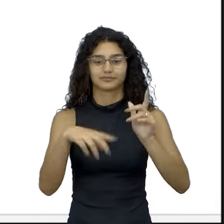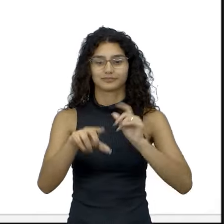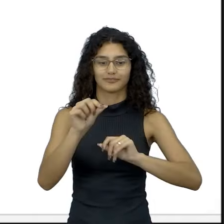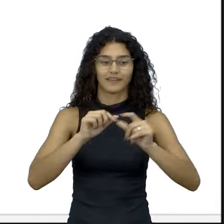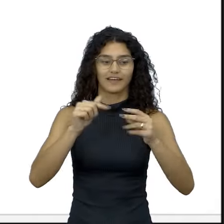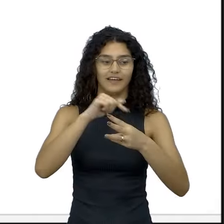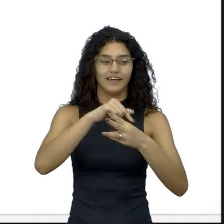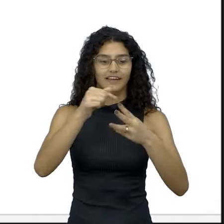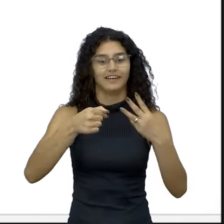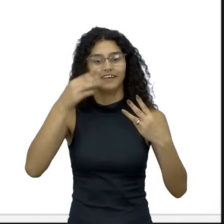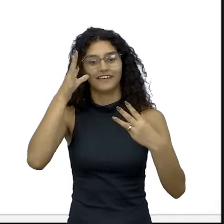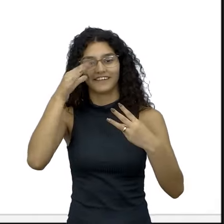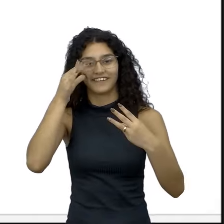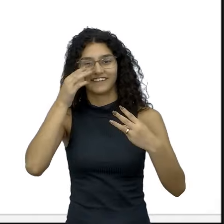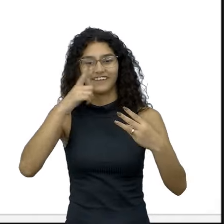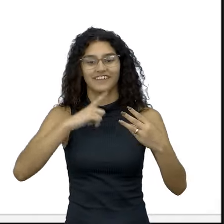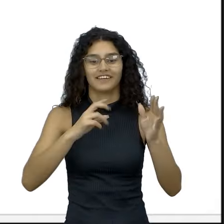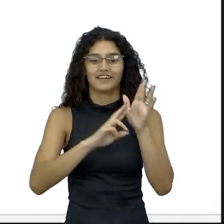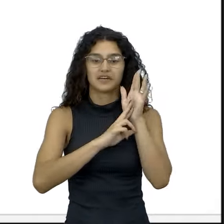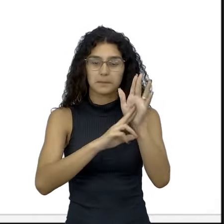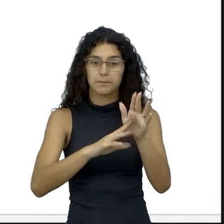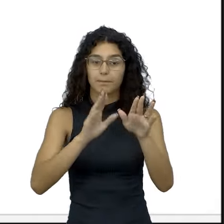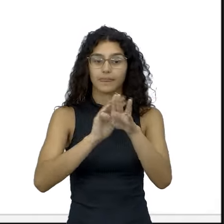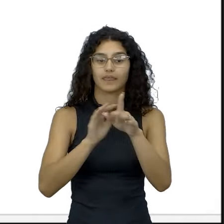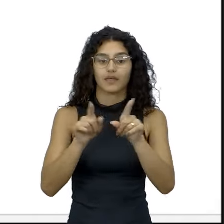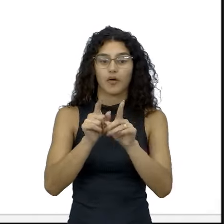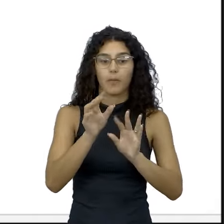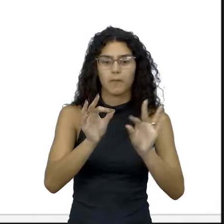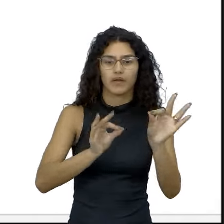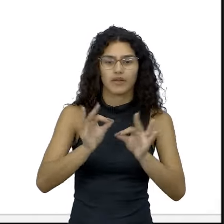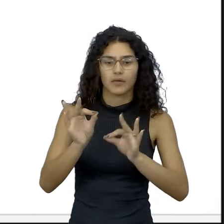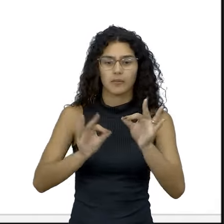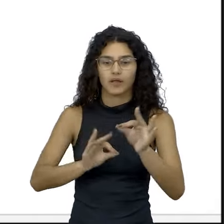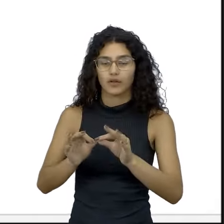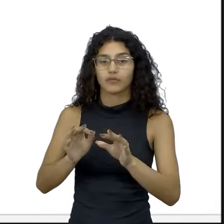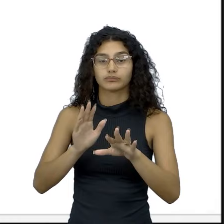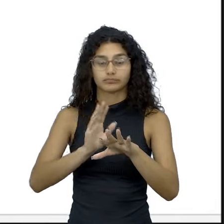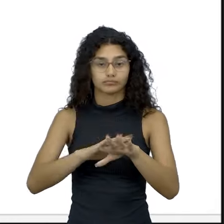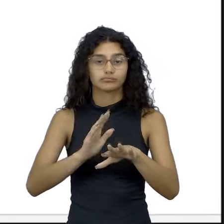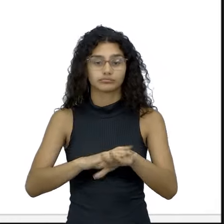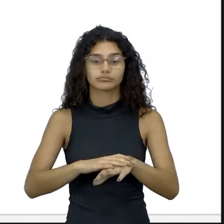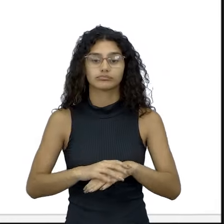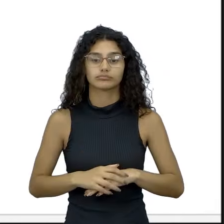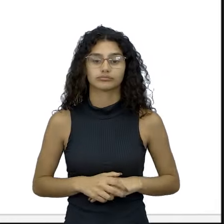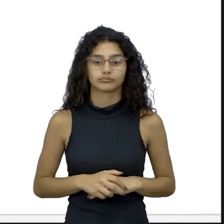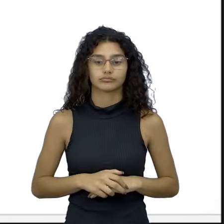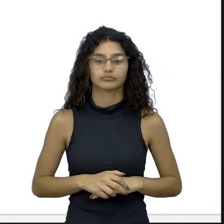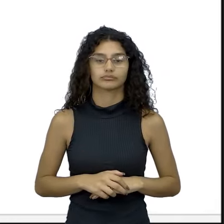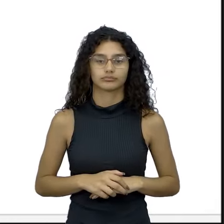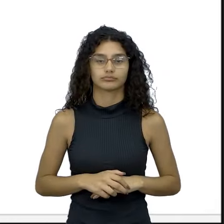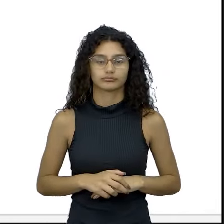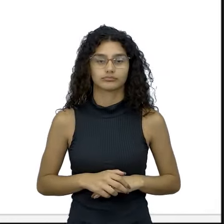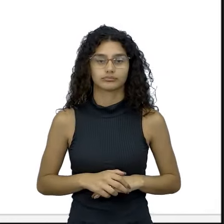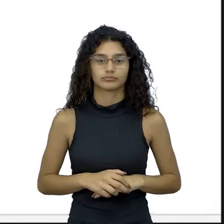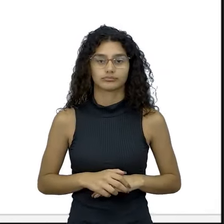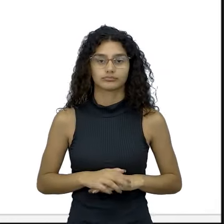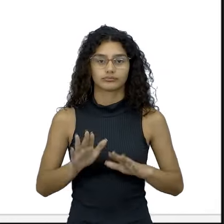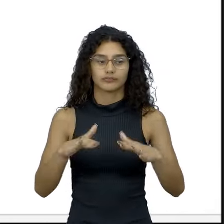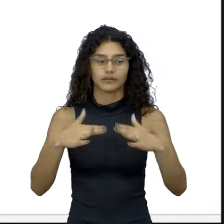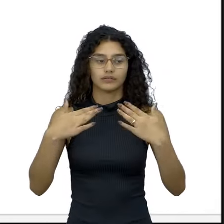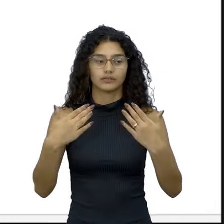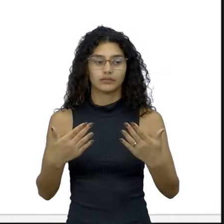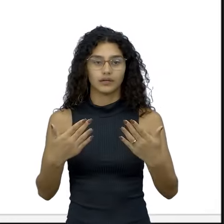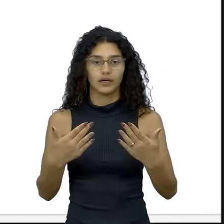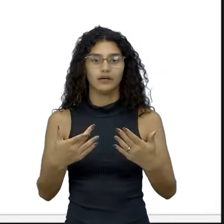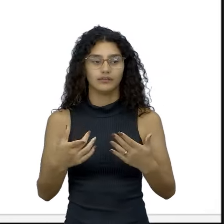3 curiosidades sobre esses resultados e farão um planejamento dos verbetes que irão produzir. Aqui, eles